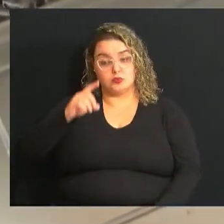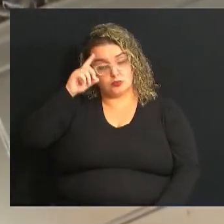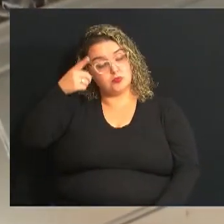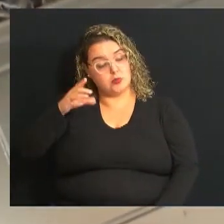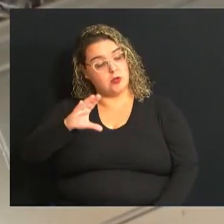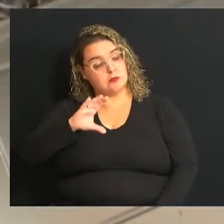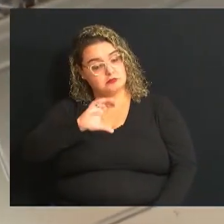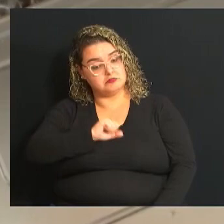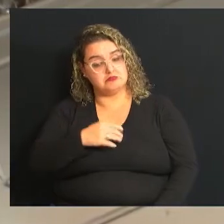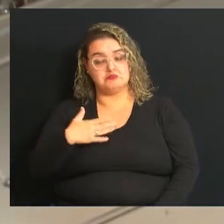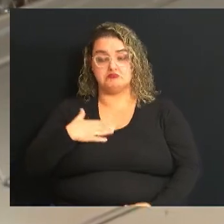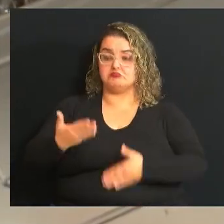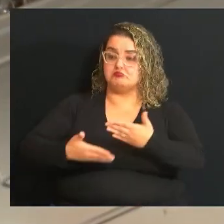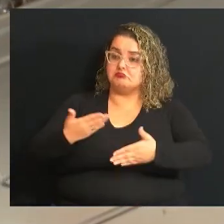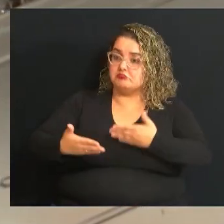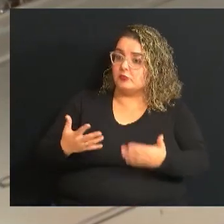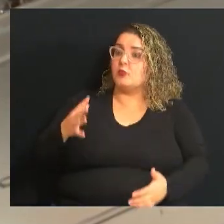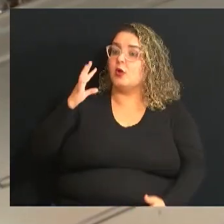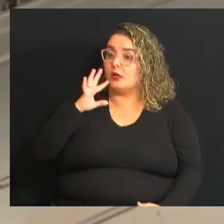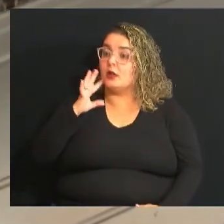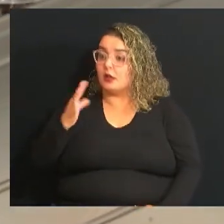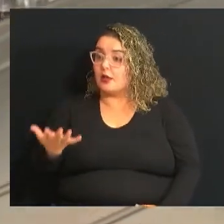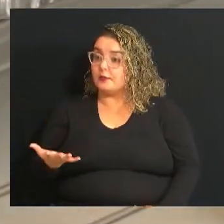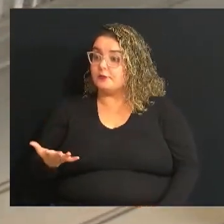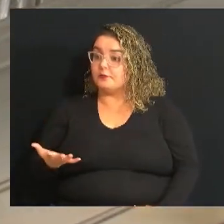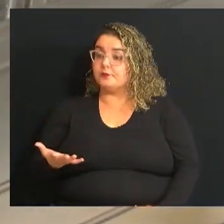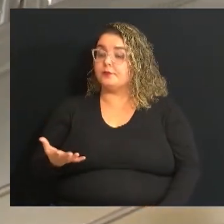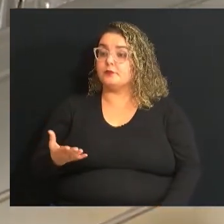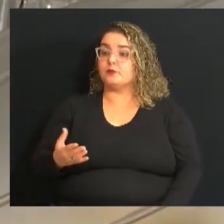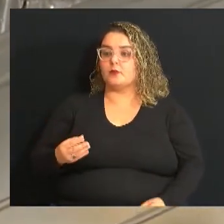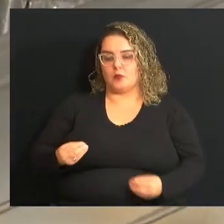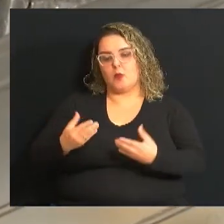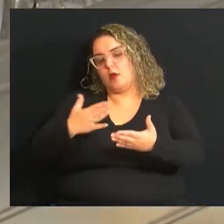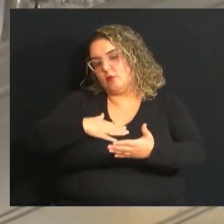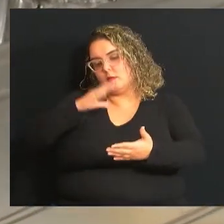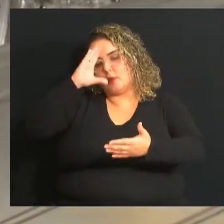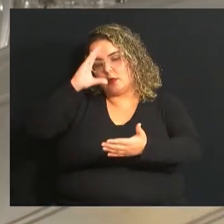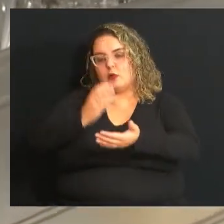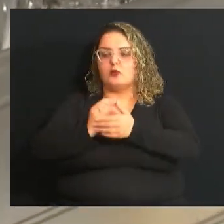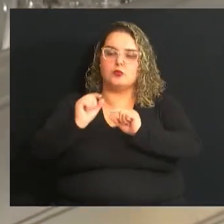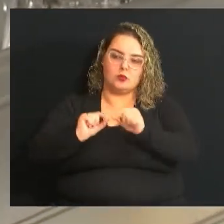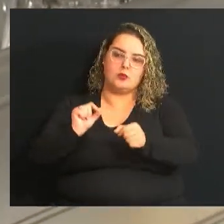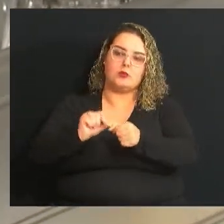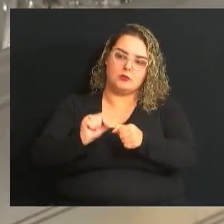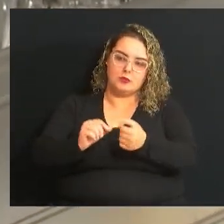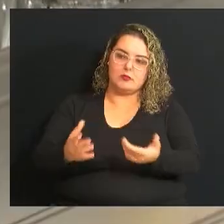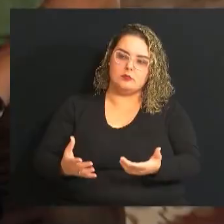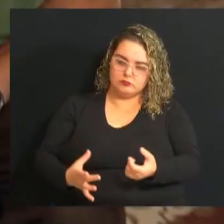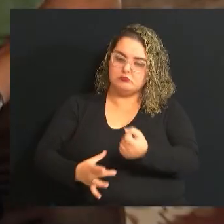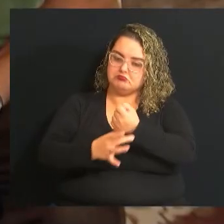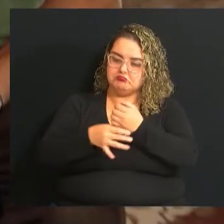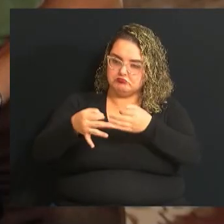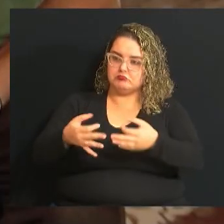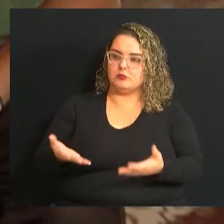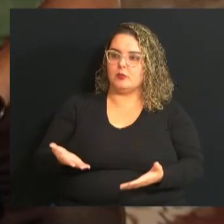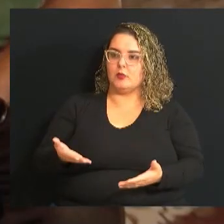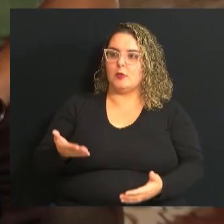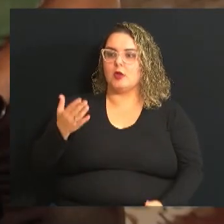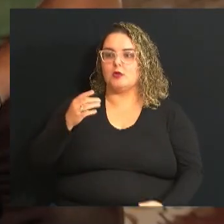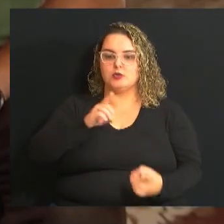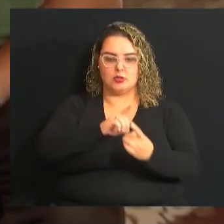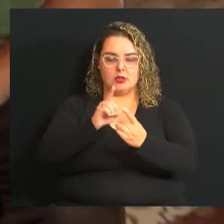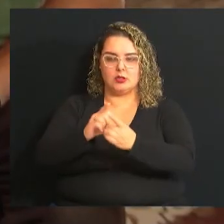desconto, ou até mesmo à vista sem desconto, ou de forma parcelada com ou sem desconto, todas